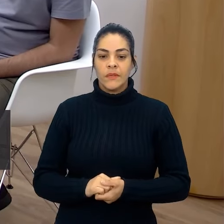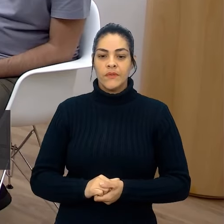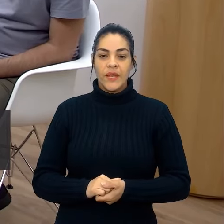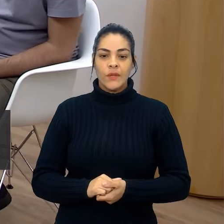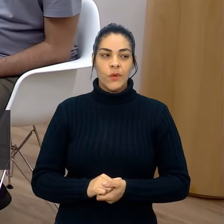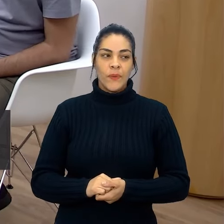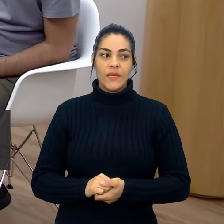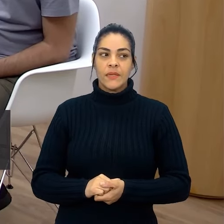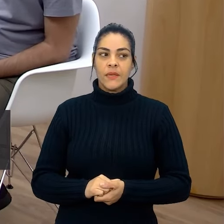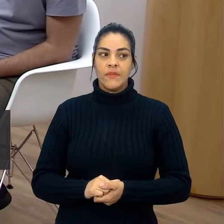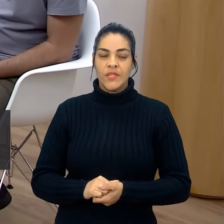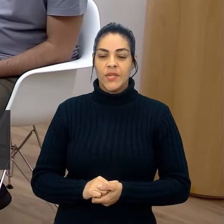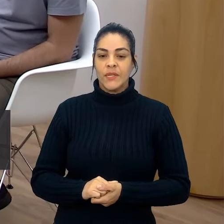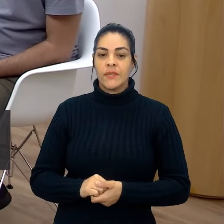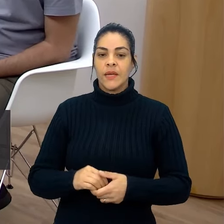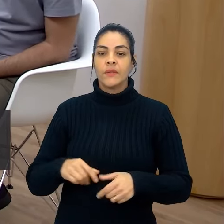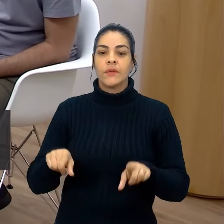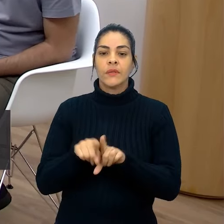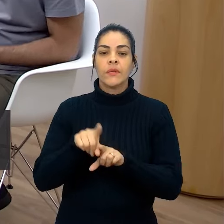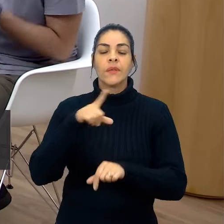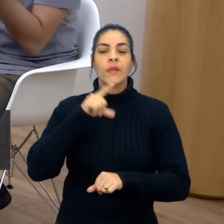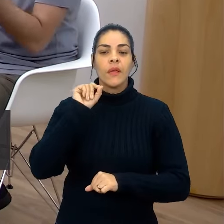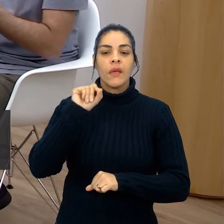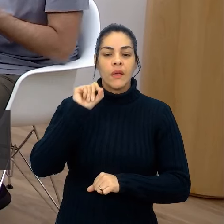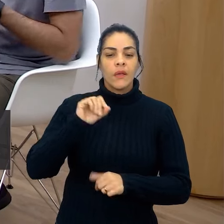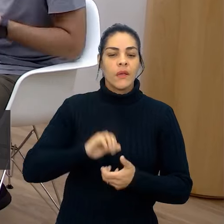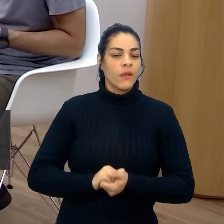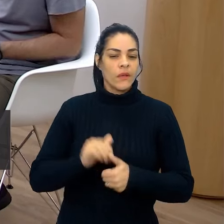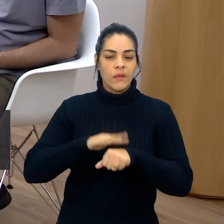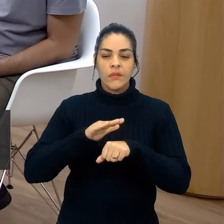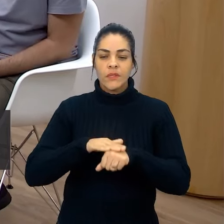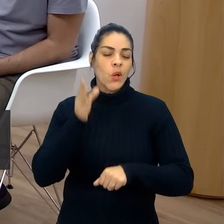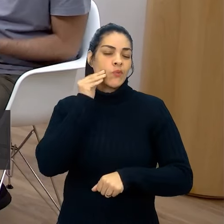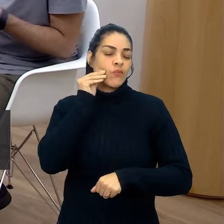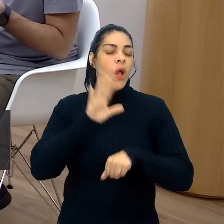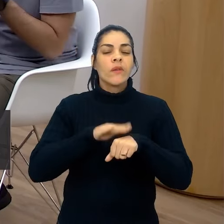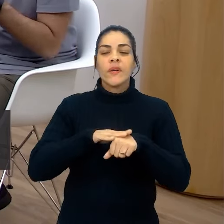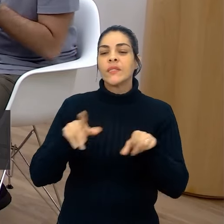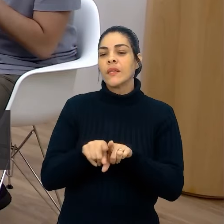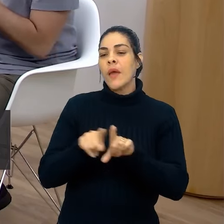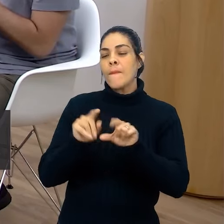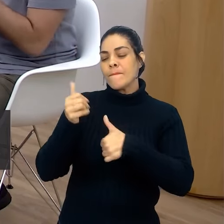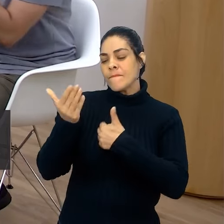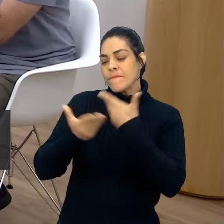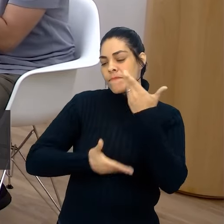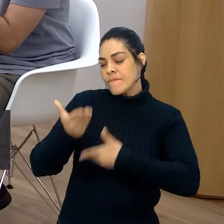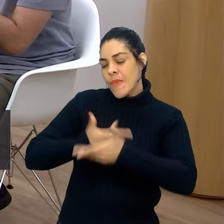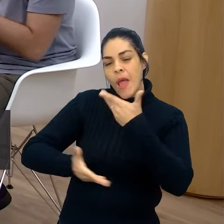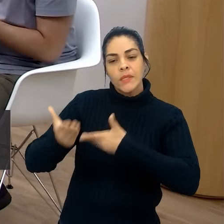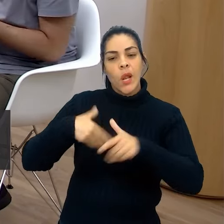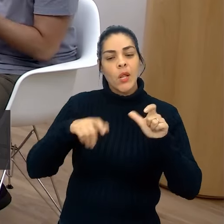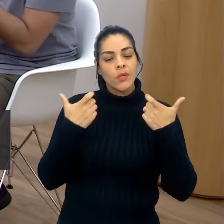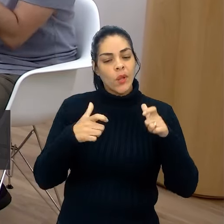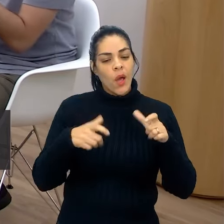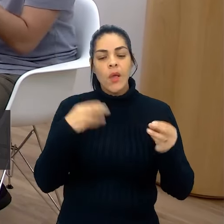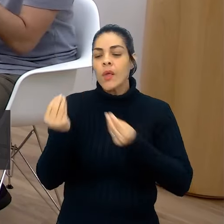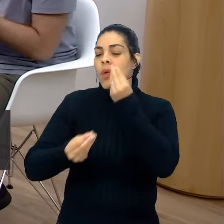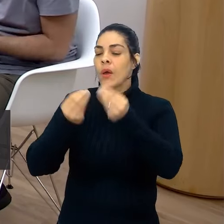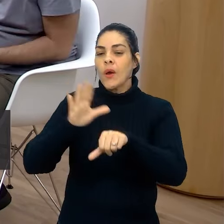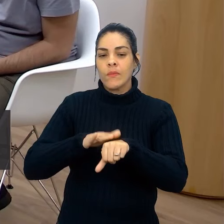dessa pós-graduação. Então, você já falou onde você fez, eu vou lá e tento fazer também, né? Até essa troca de onde fazer, né?